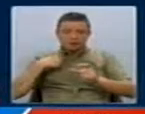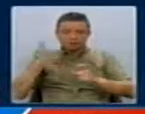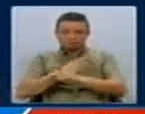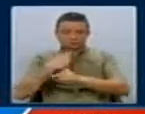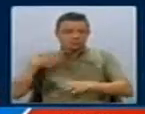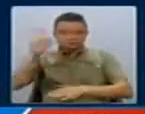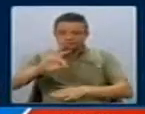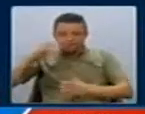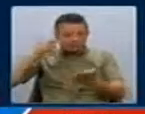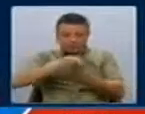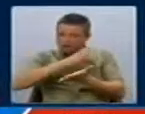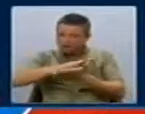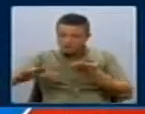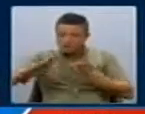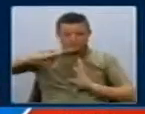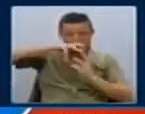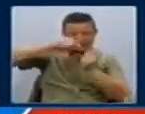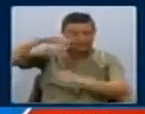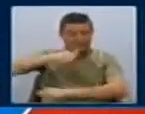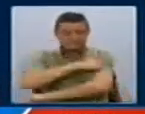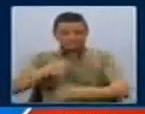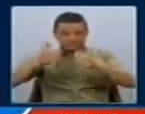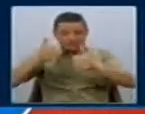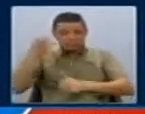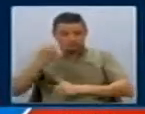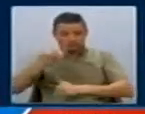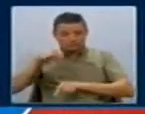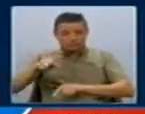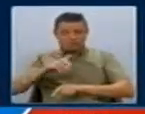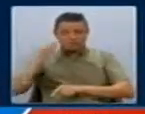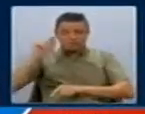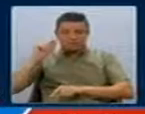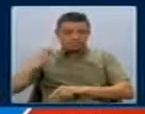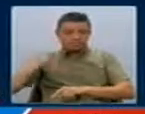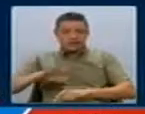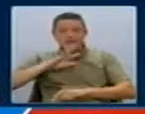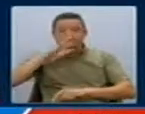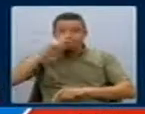são gratuitas, e portanto é uma maneira diferente de viver também este dia da mãe. Olha, apresentar